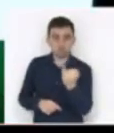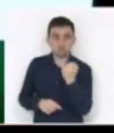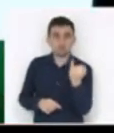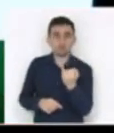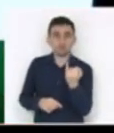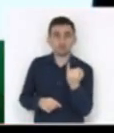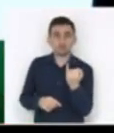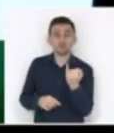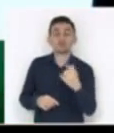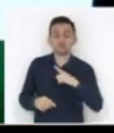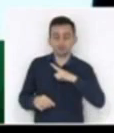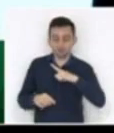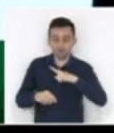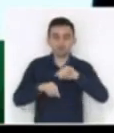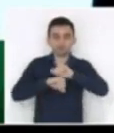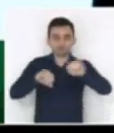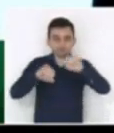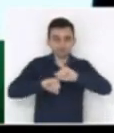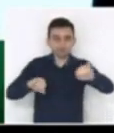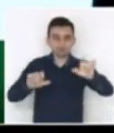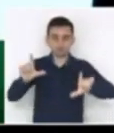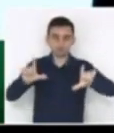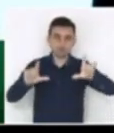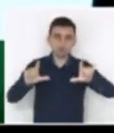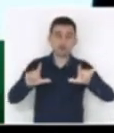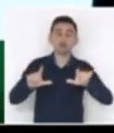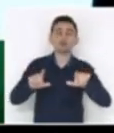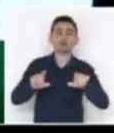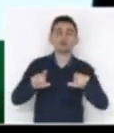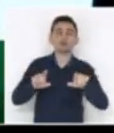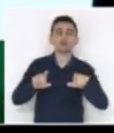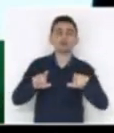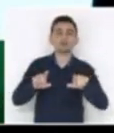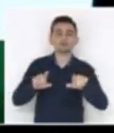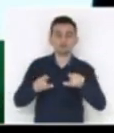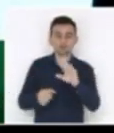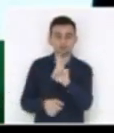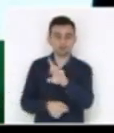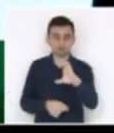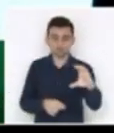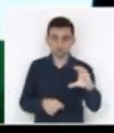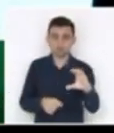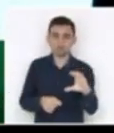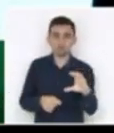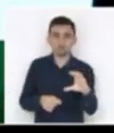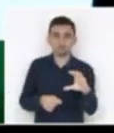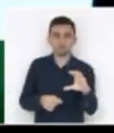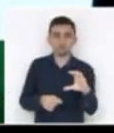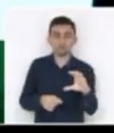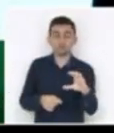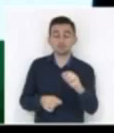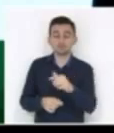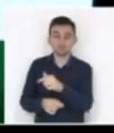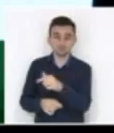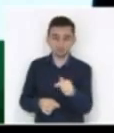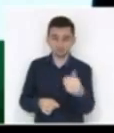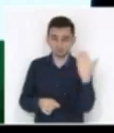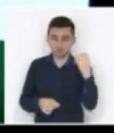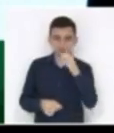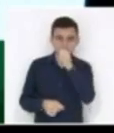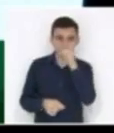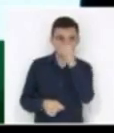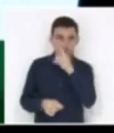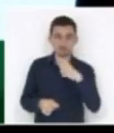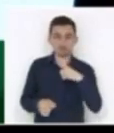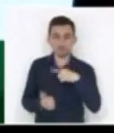formato multimídia pelo Diário Catarinense neste último final de semana. E nós temos aqui, em mãos,